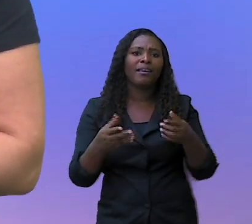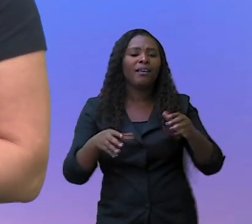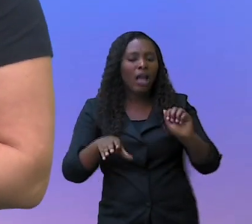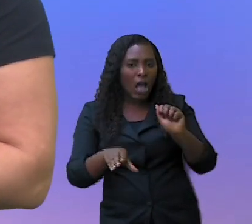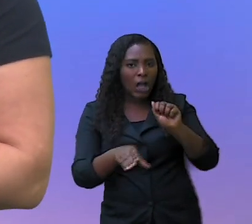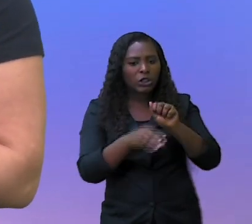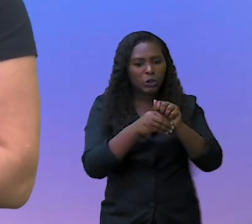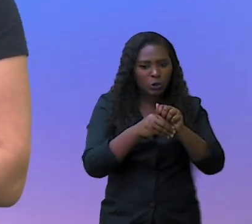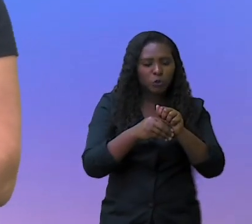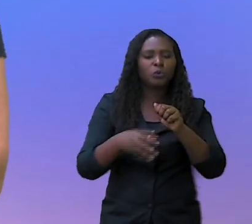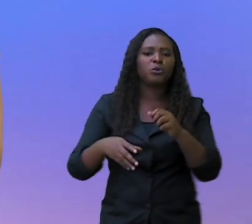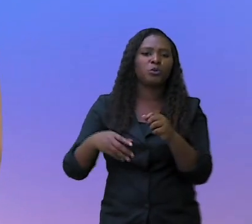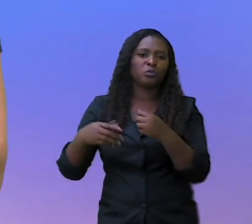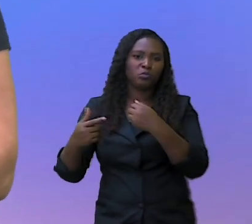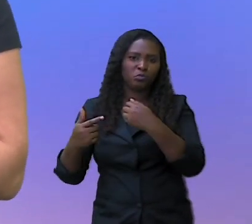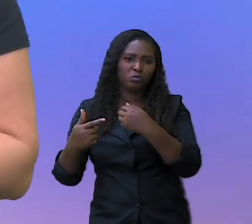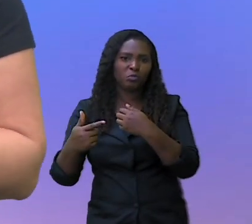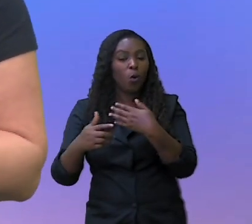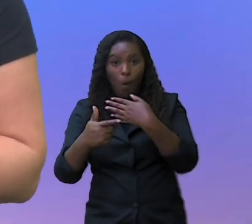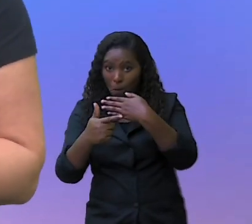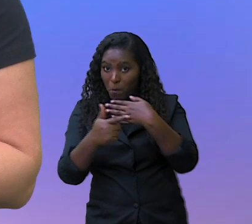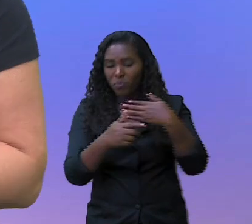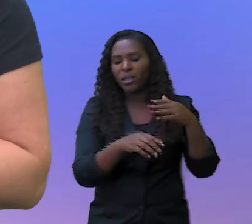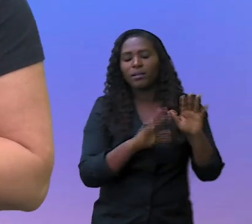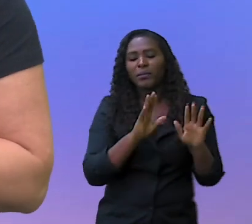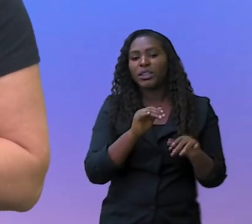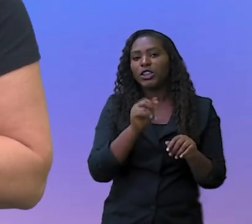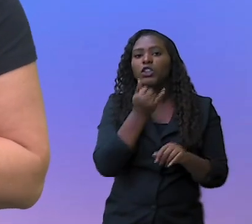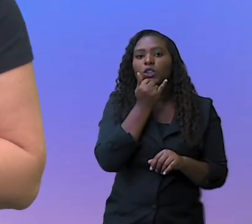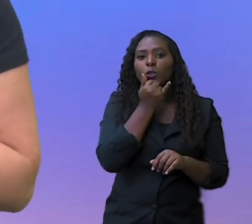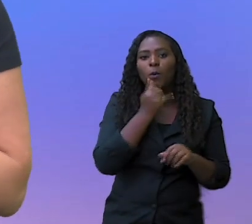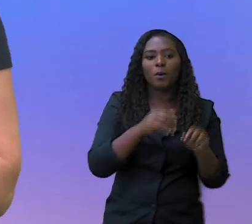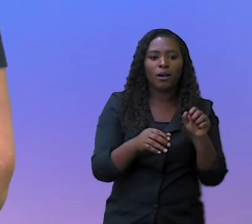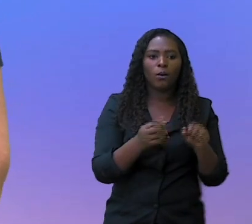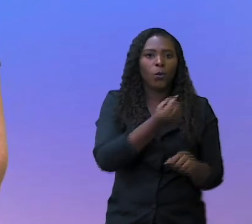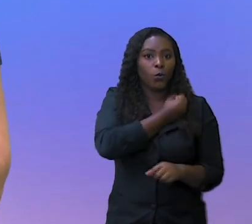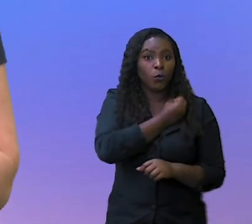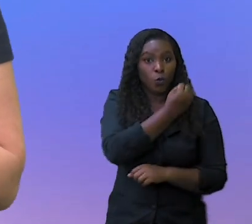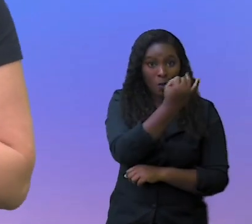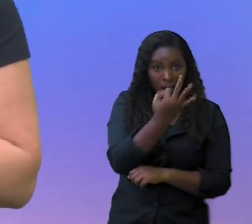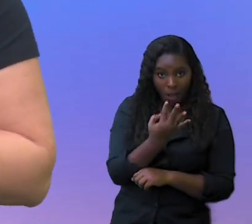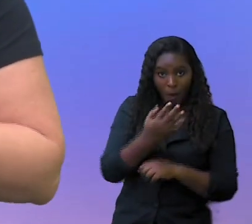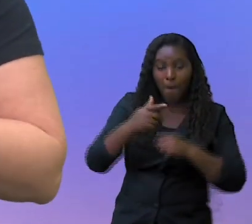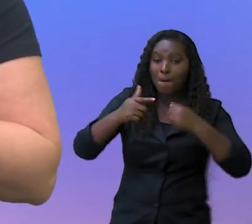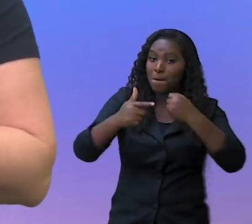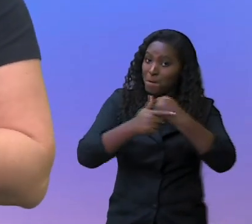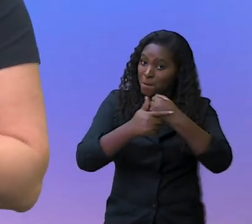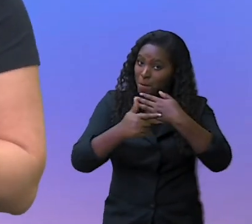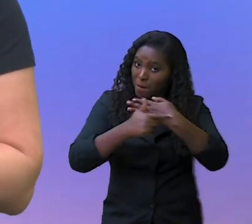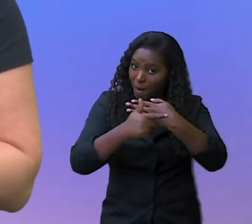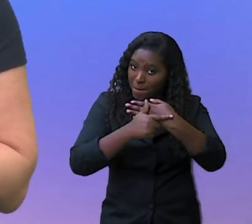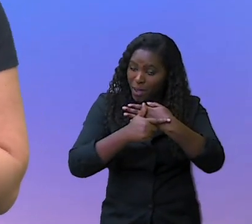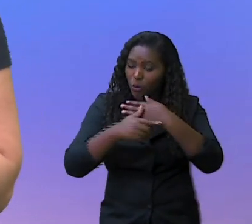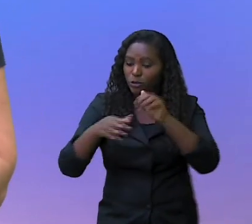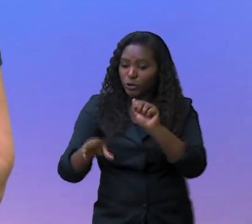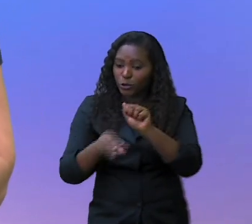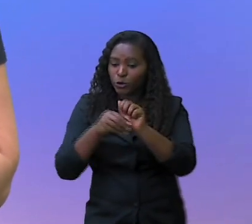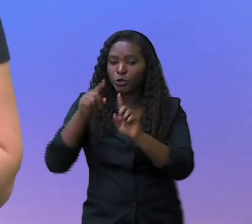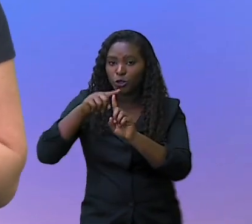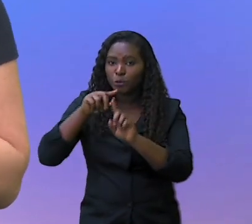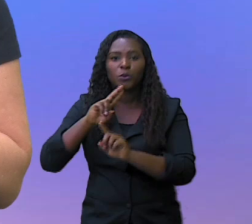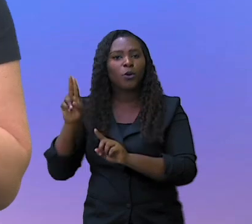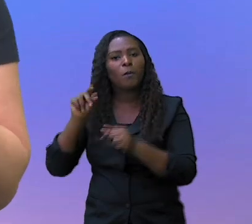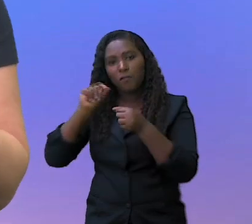o numeral e com função de adjunto adnominal. Agora falaremos sobre a locução